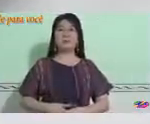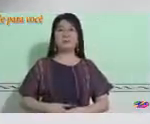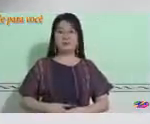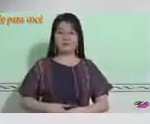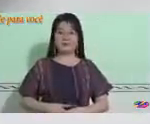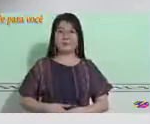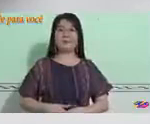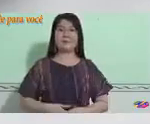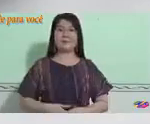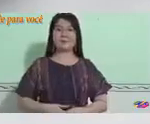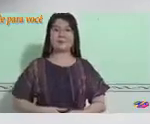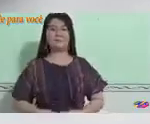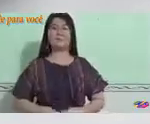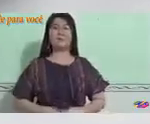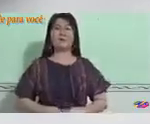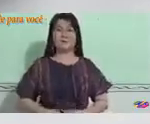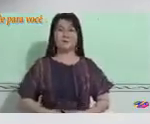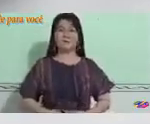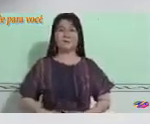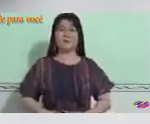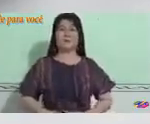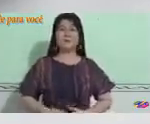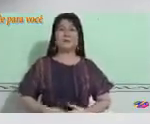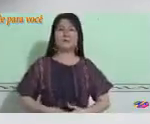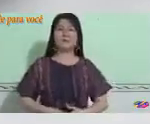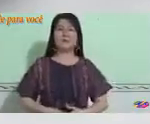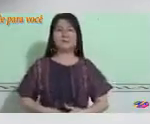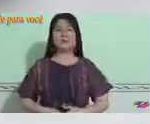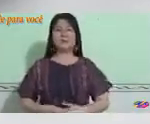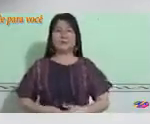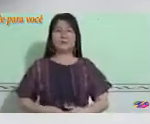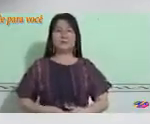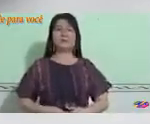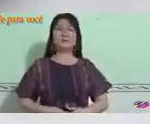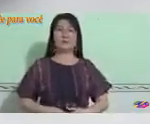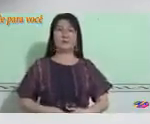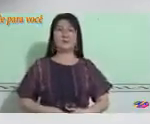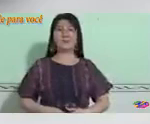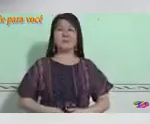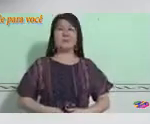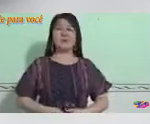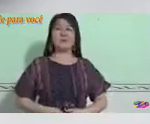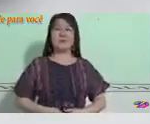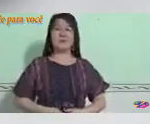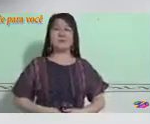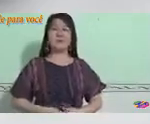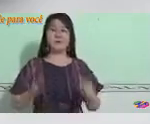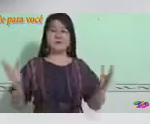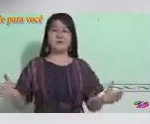anti-inflamatória, antibiótica, cicatrizante, calmante e barra ou antipruriginosa.